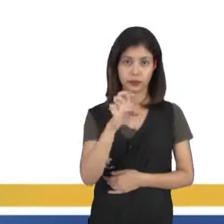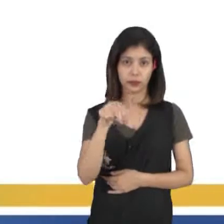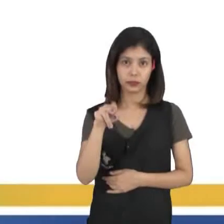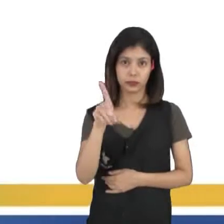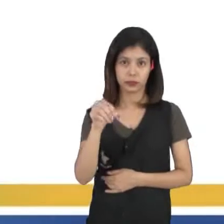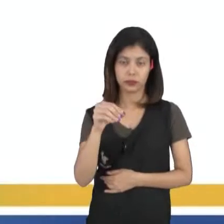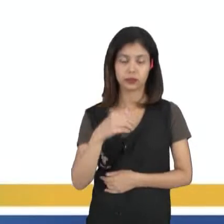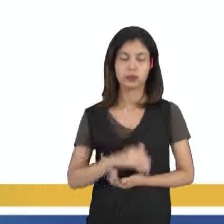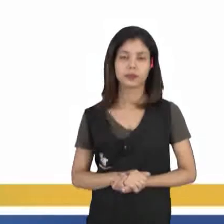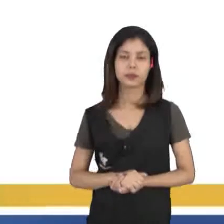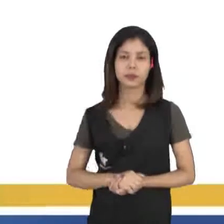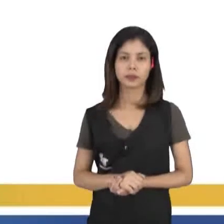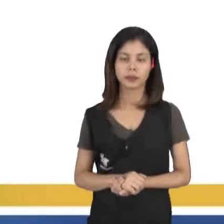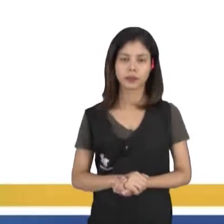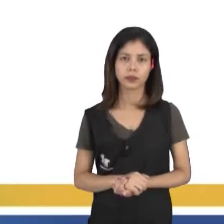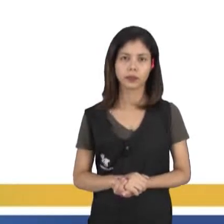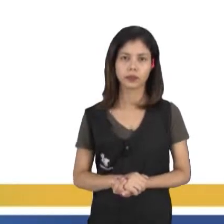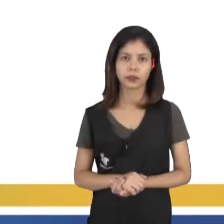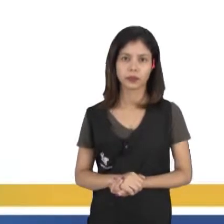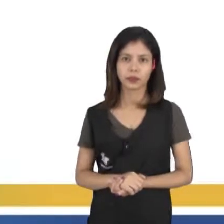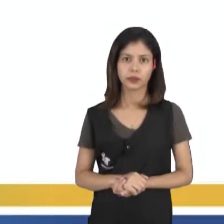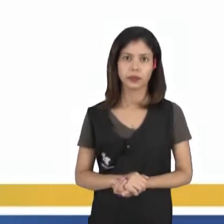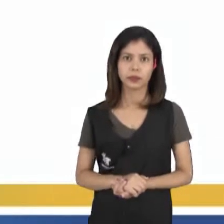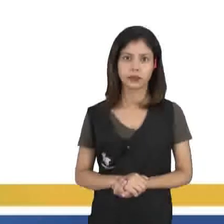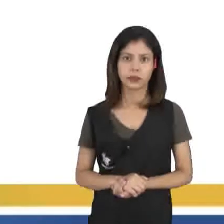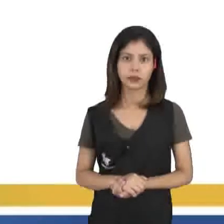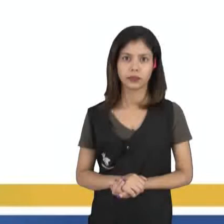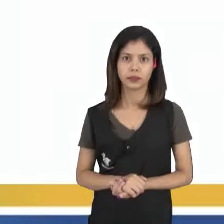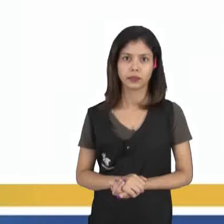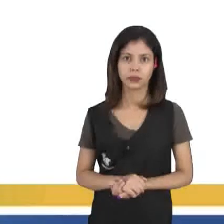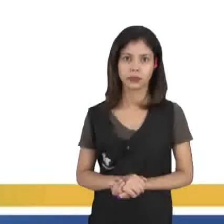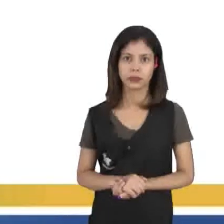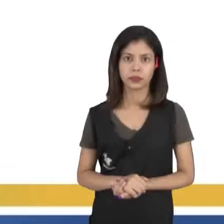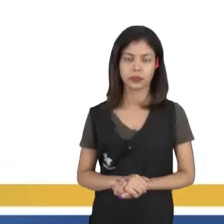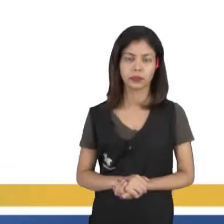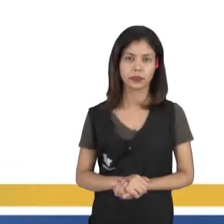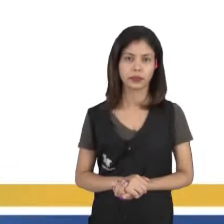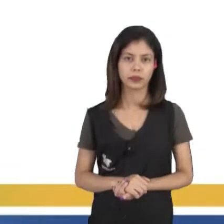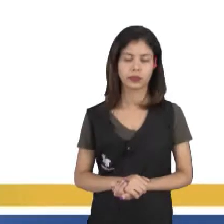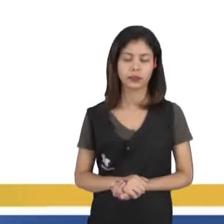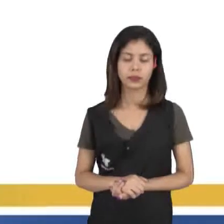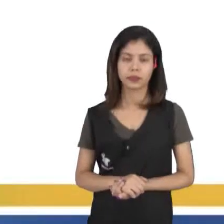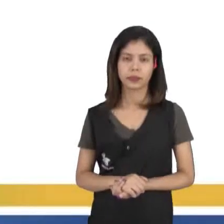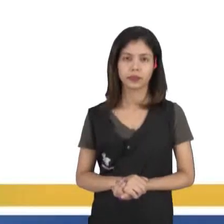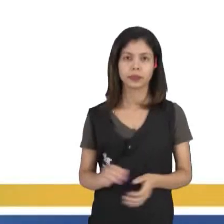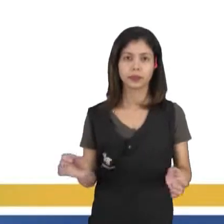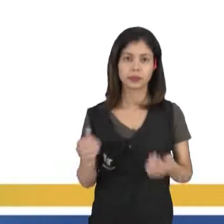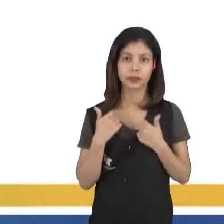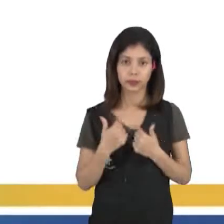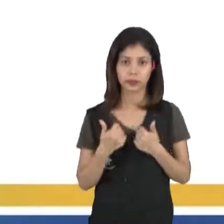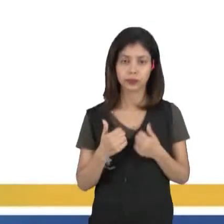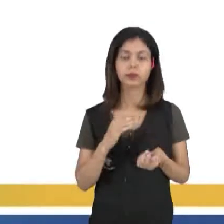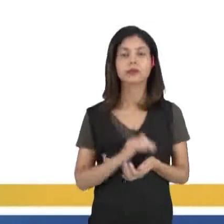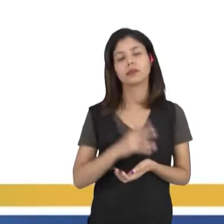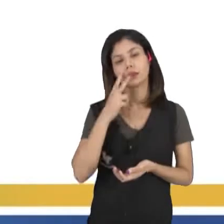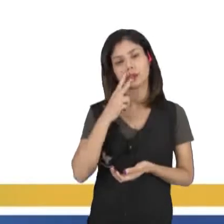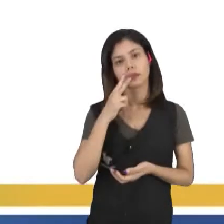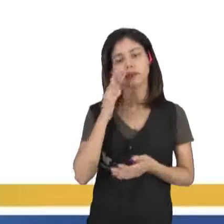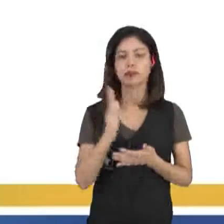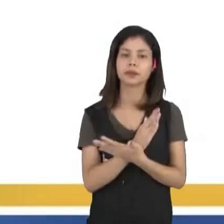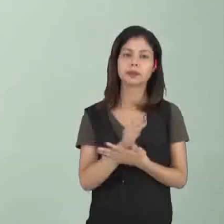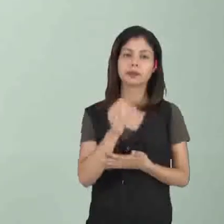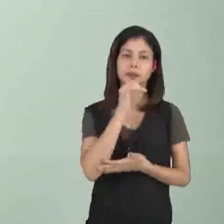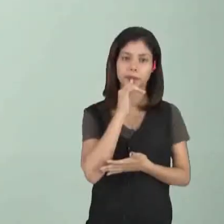aí, oração subordinada adverbial reduzida de gerúndio, tá bom? Então, vejam aí